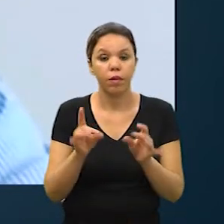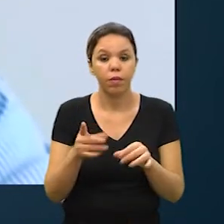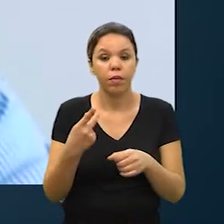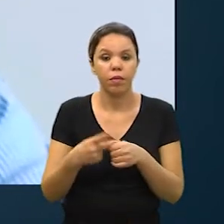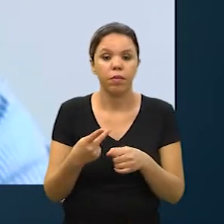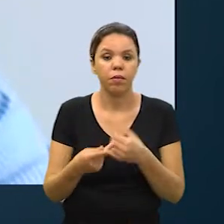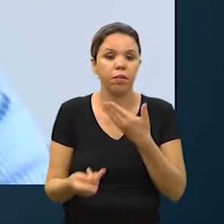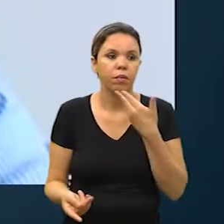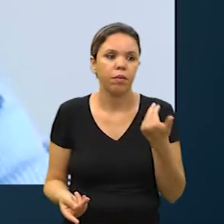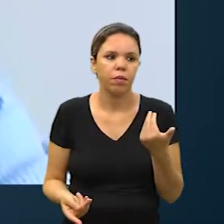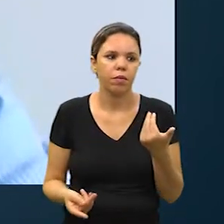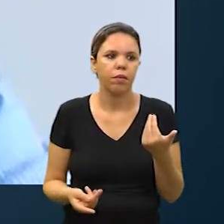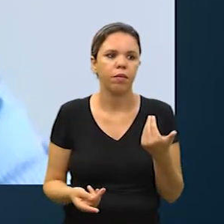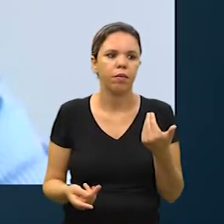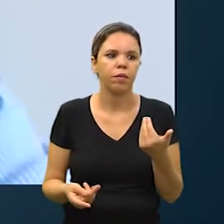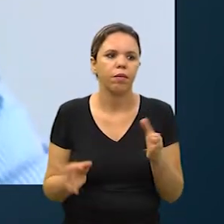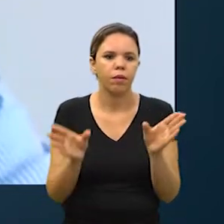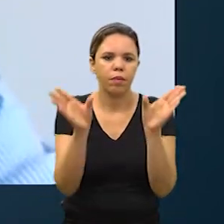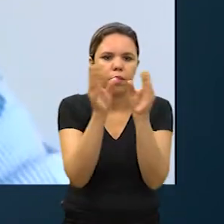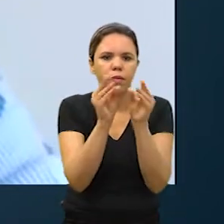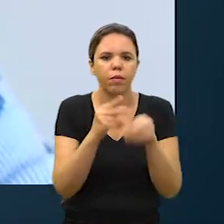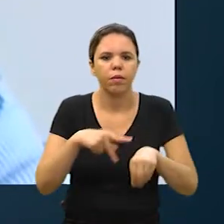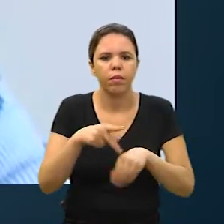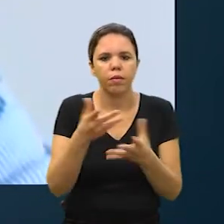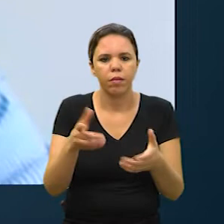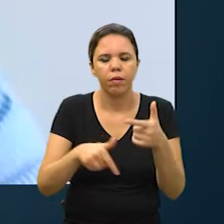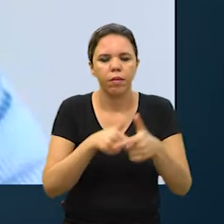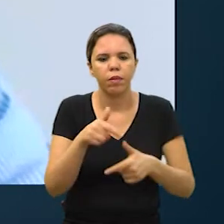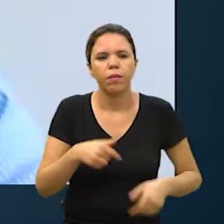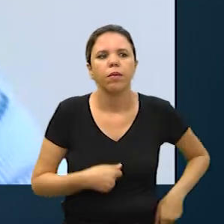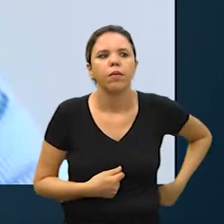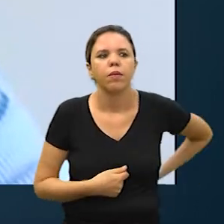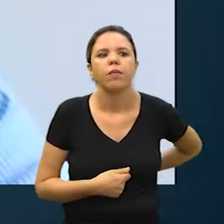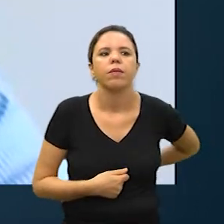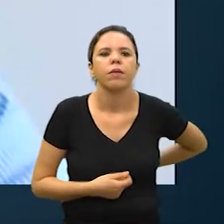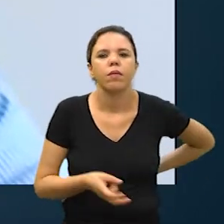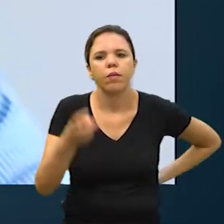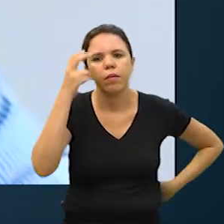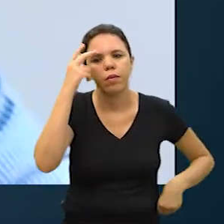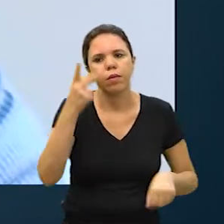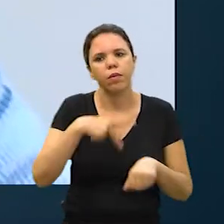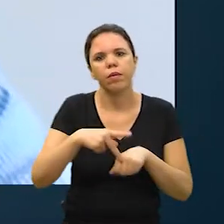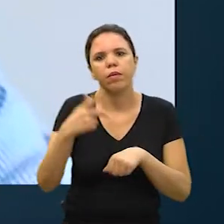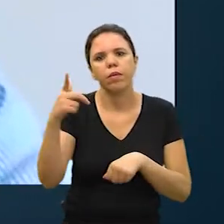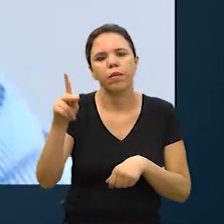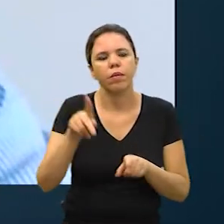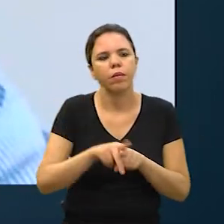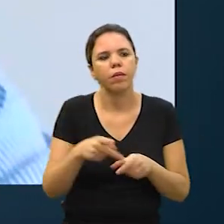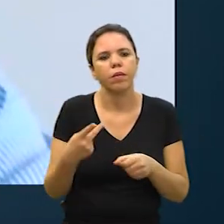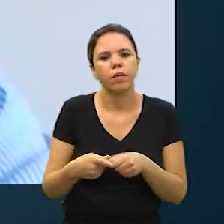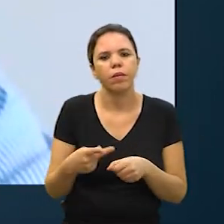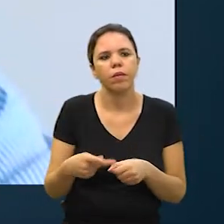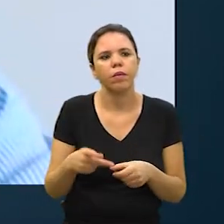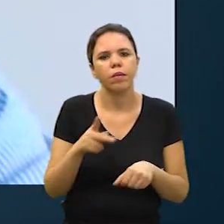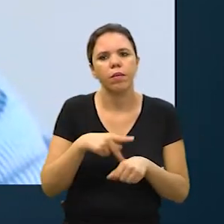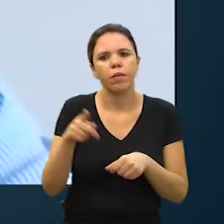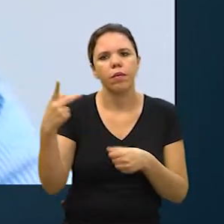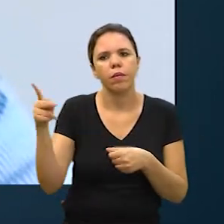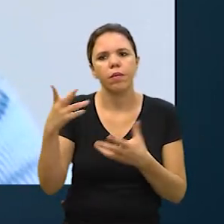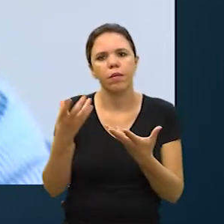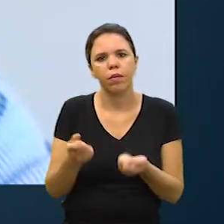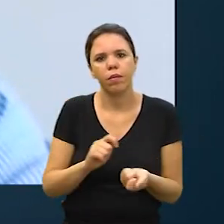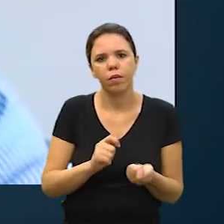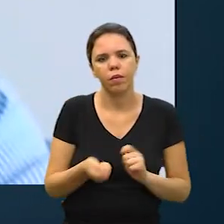mais fácil, então é questão de definir qual o país que você vai trabalhar, a questão cultural do país. Se o teu produto naquele país tem que